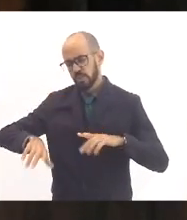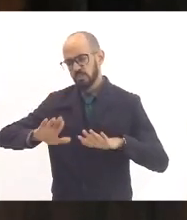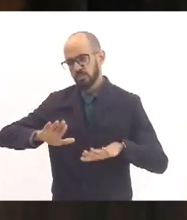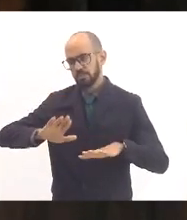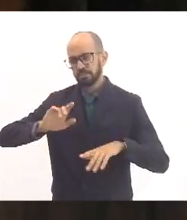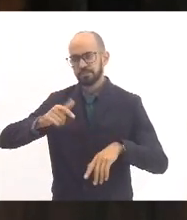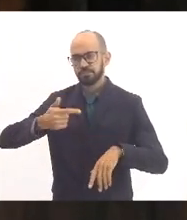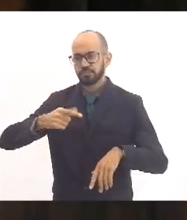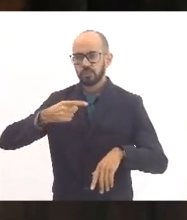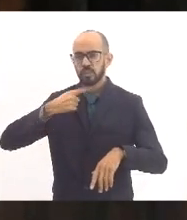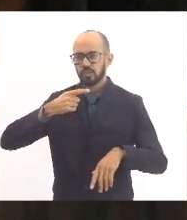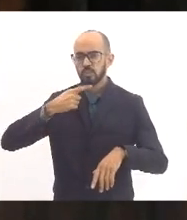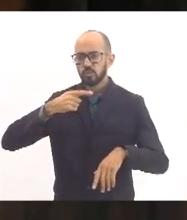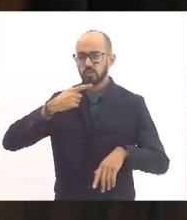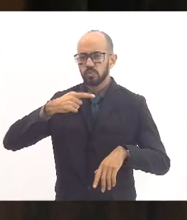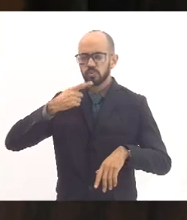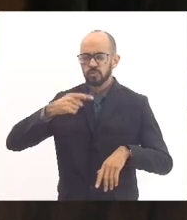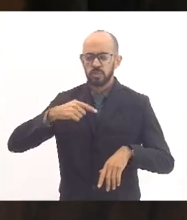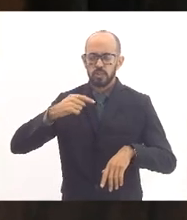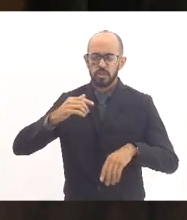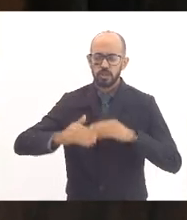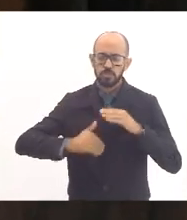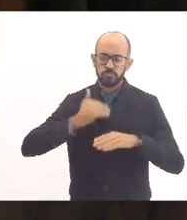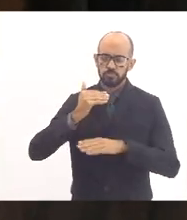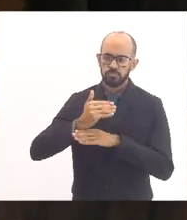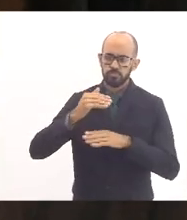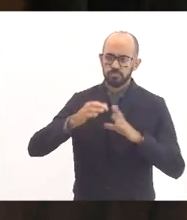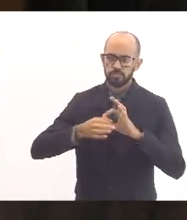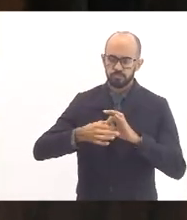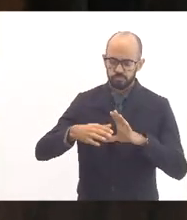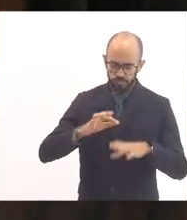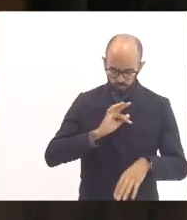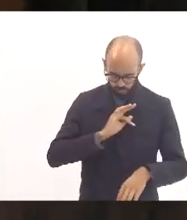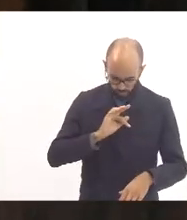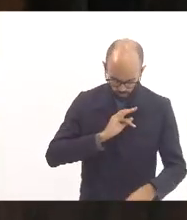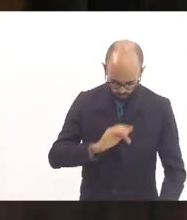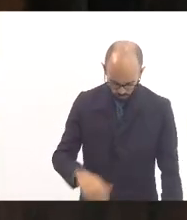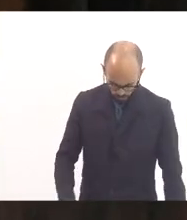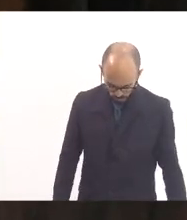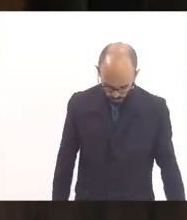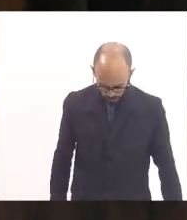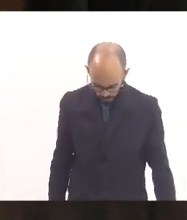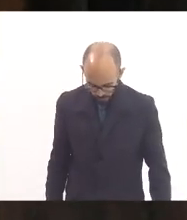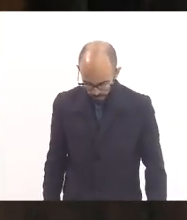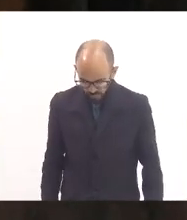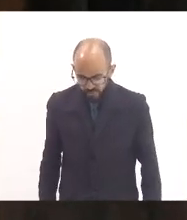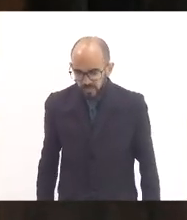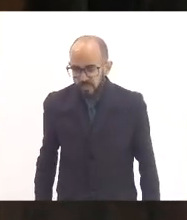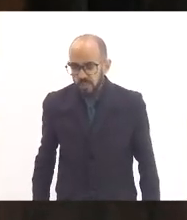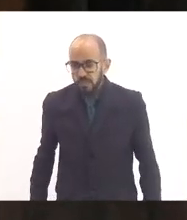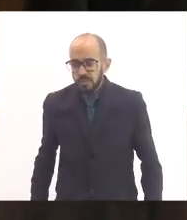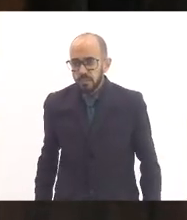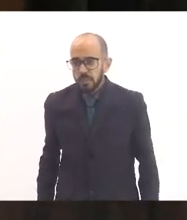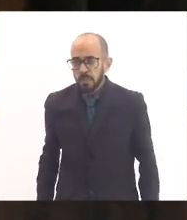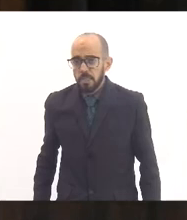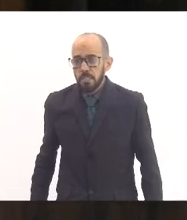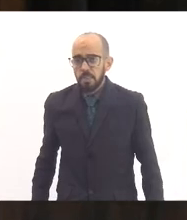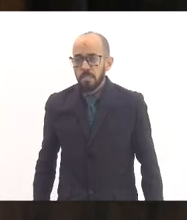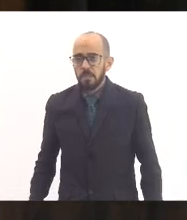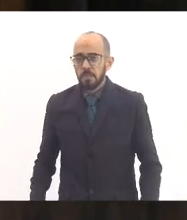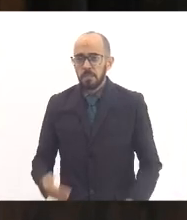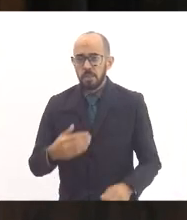mais o interesse maior é valorização a independência autonomia da Polícia Civil é quero deixar claro aqui